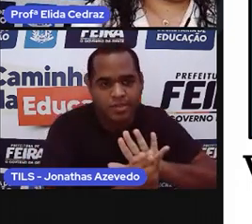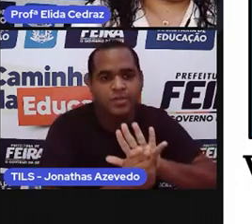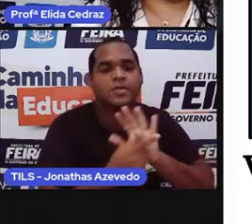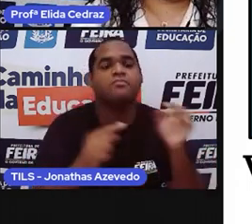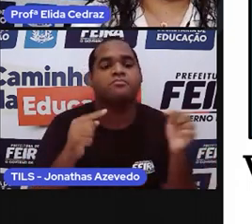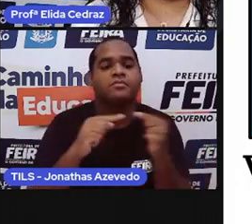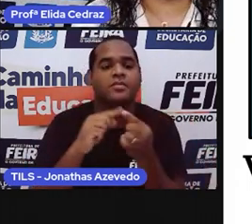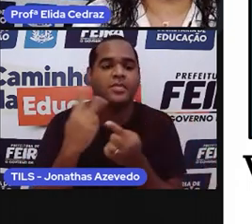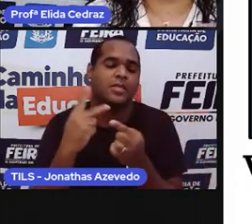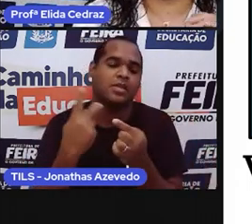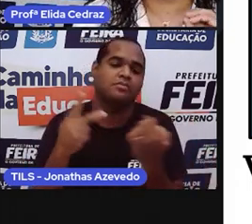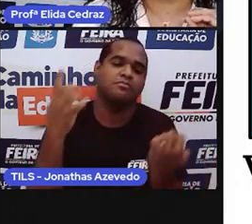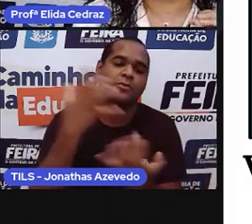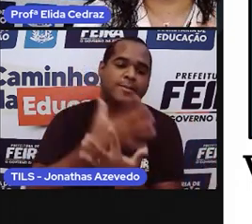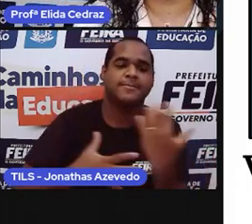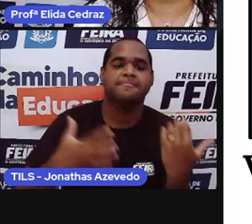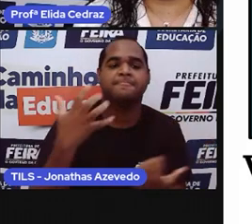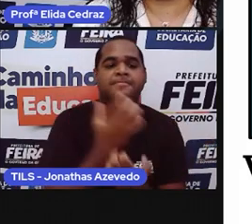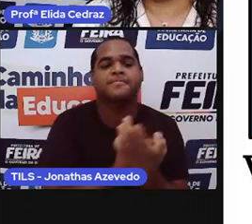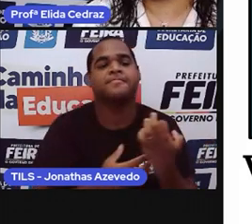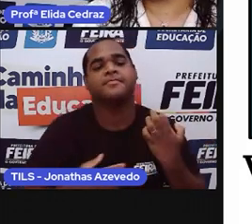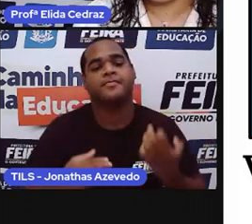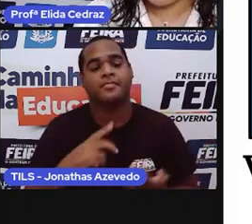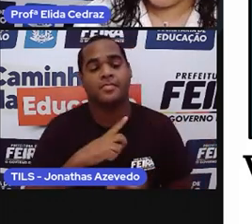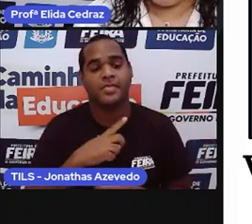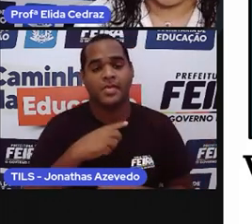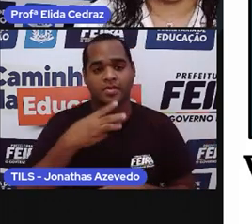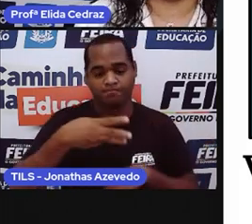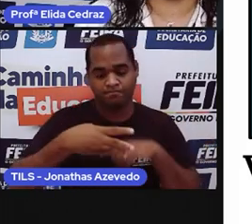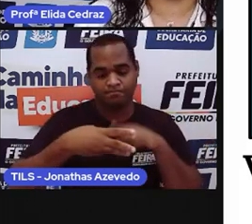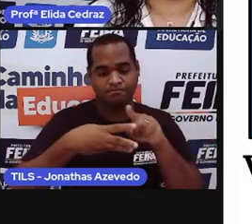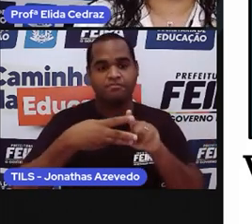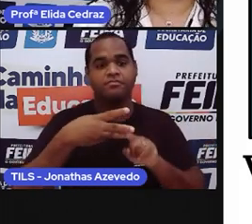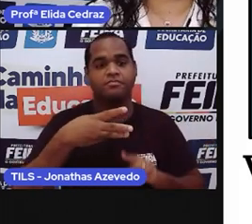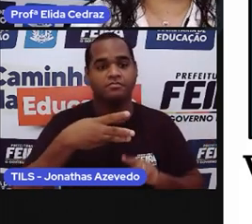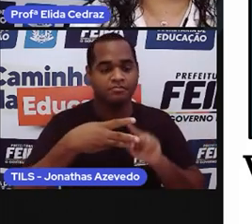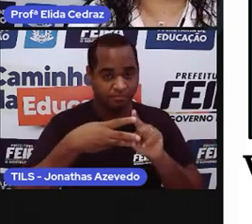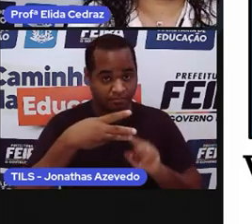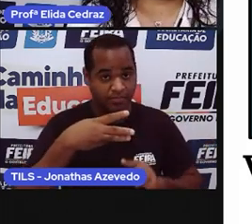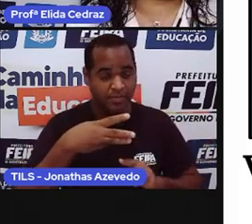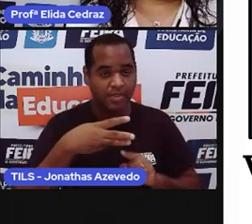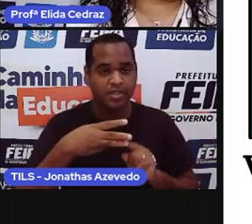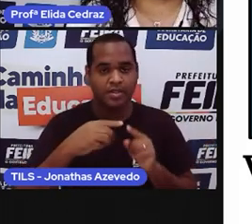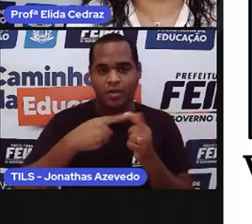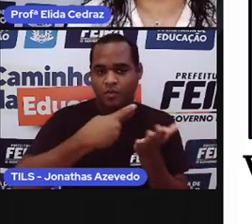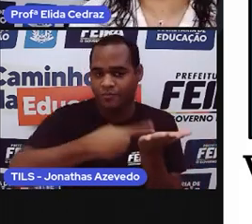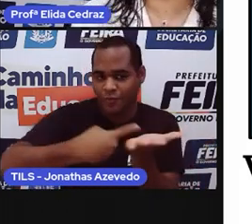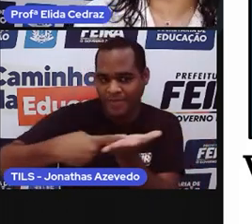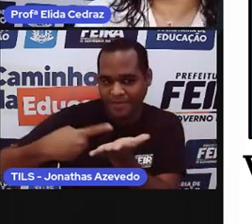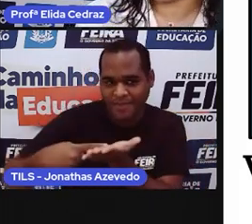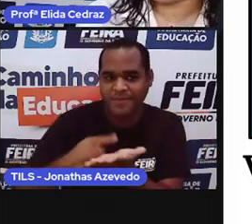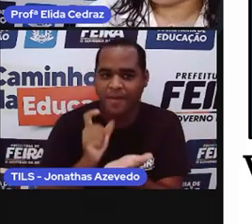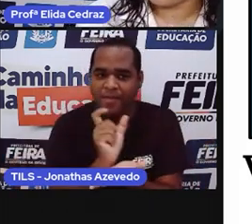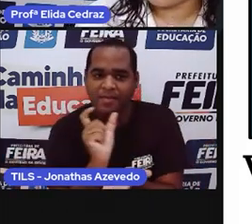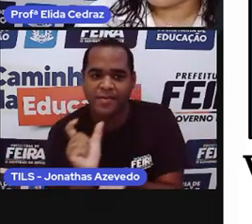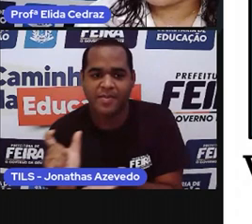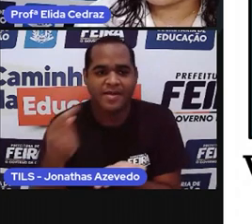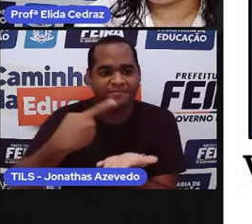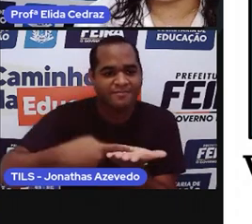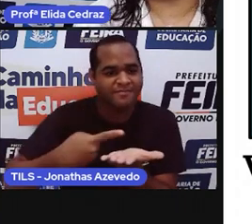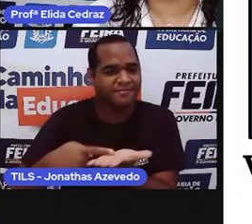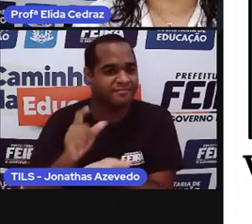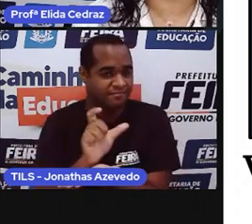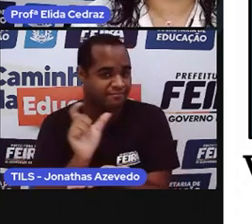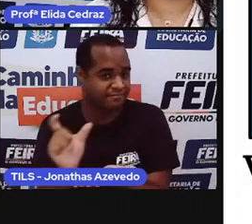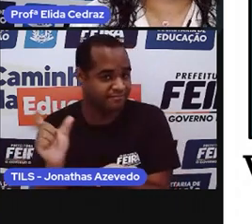A música tem três elementos principais. a rima que você já